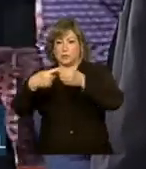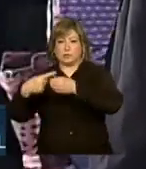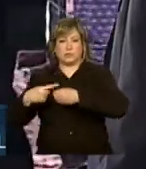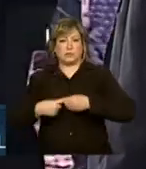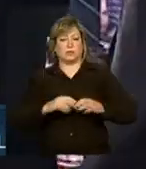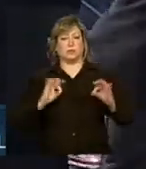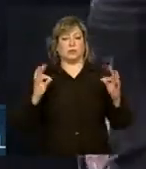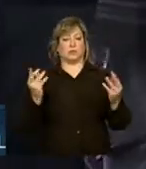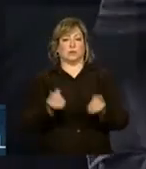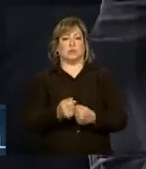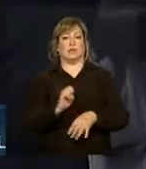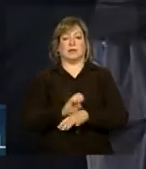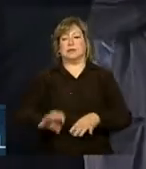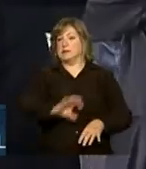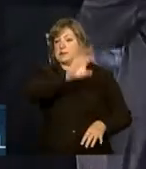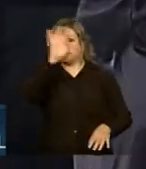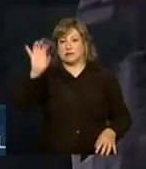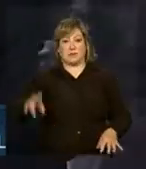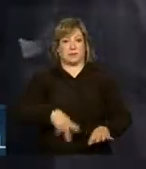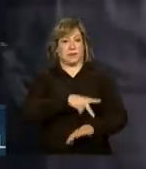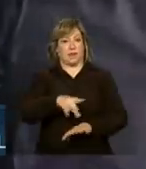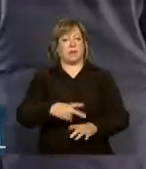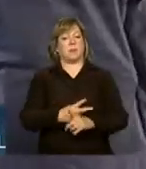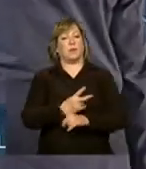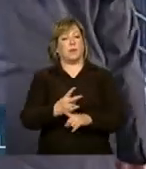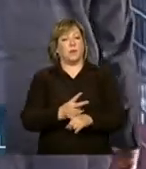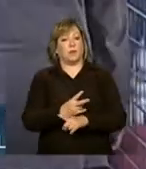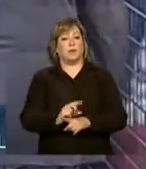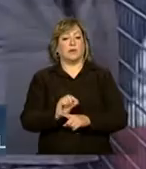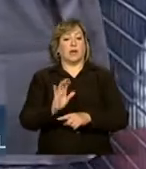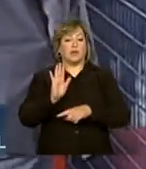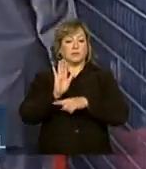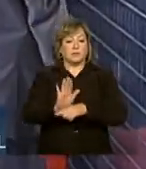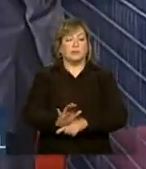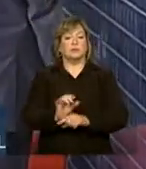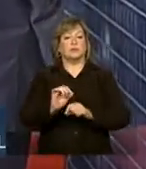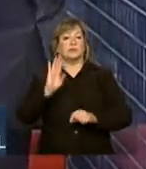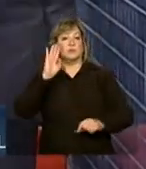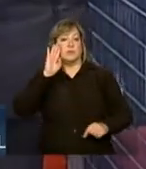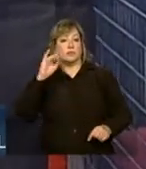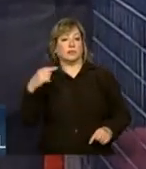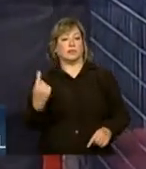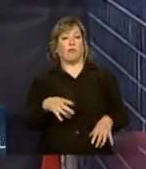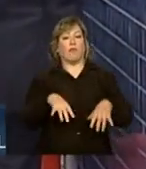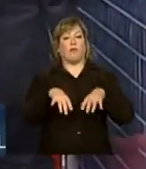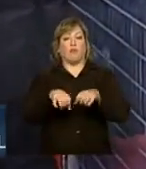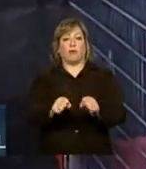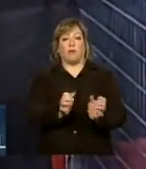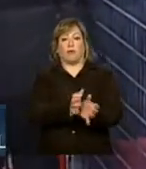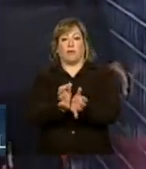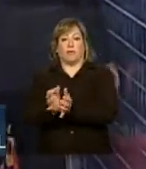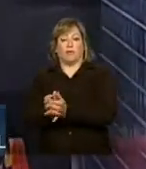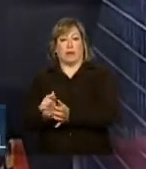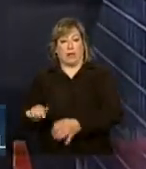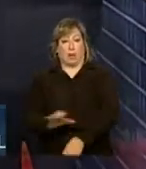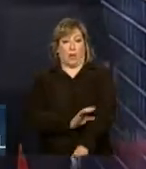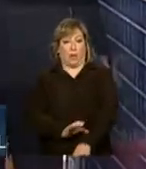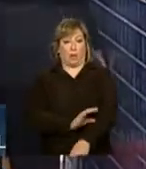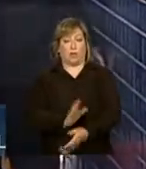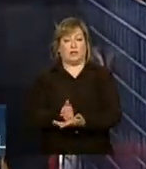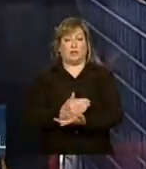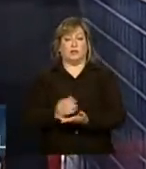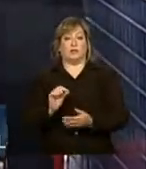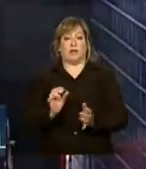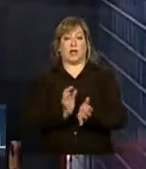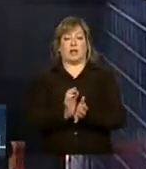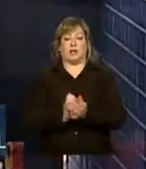em todos os estados do país e busca atender demandas regionais por formação. Os cursos são divididos nas